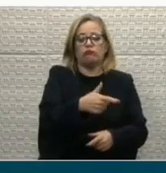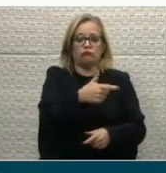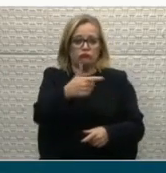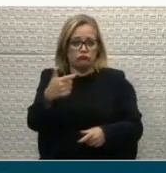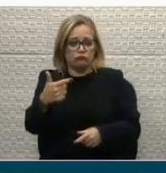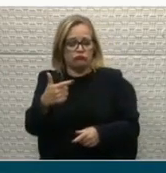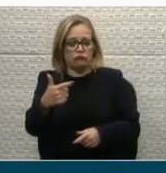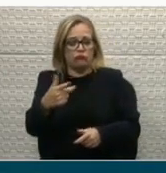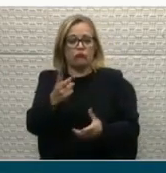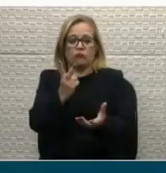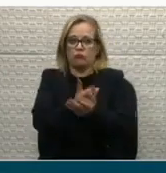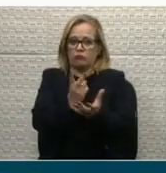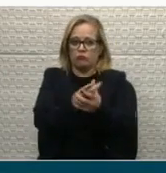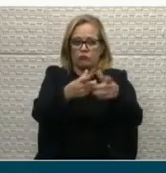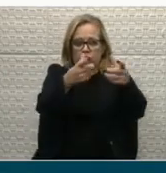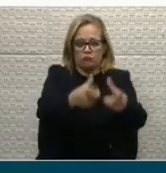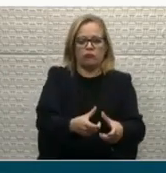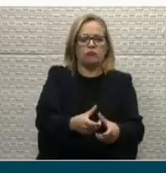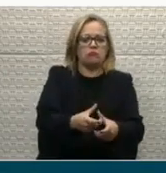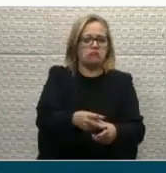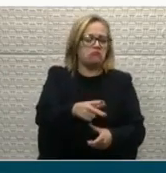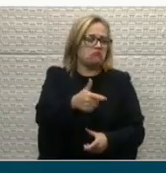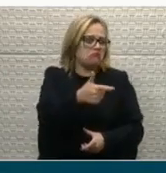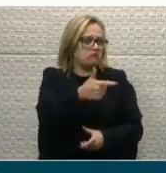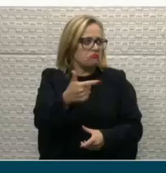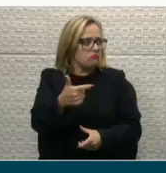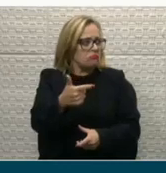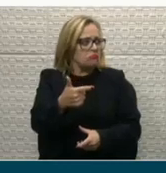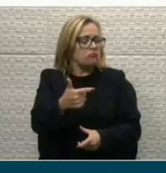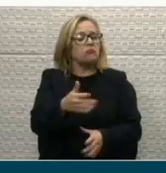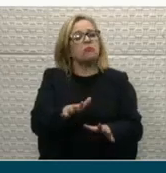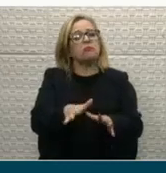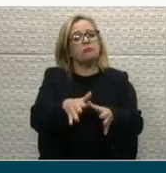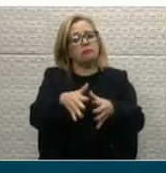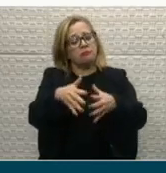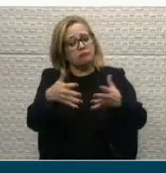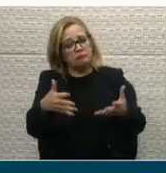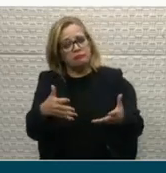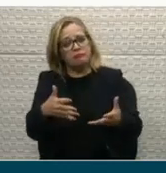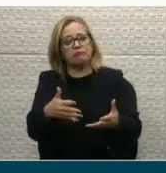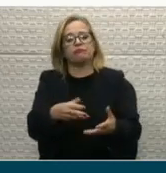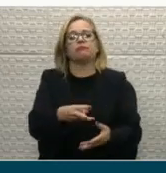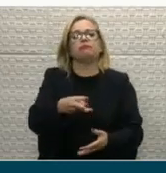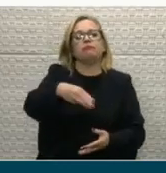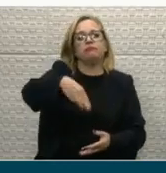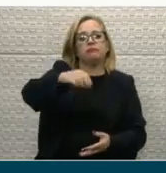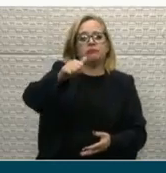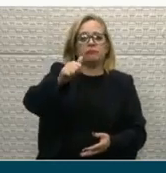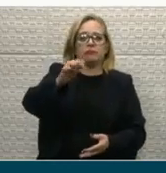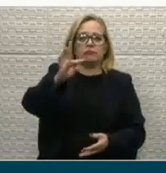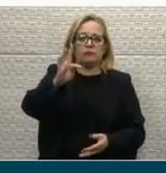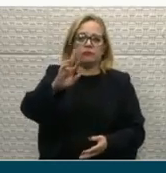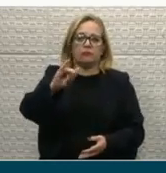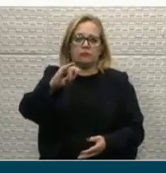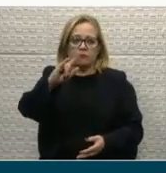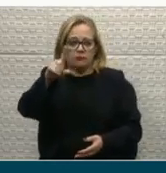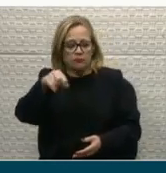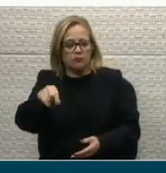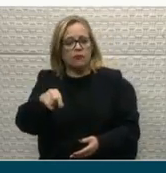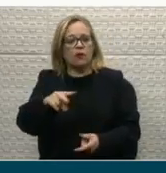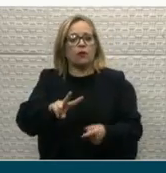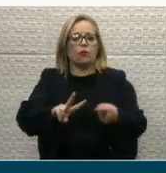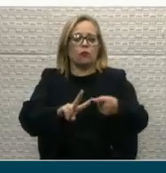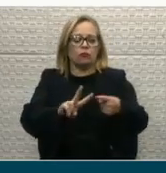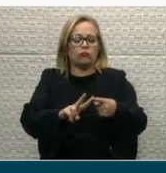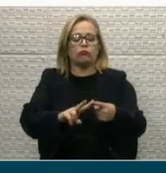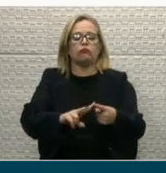outro, no mesmo espaço de dimensão 2, a sua matriz vai ser uma matriz quadrada de ordem